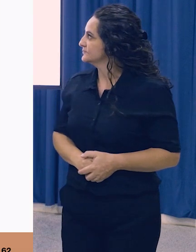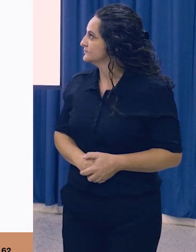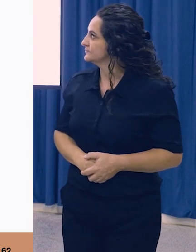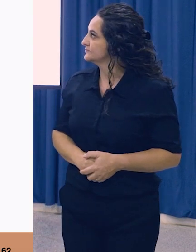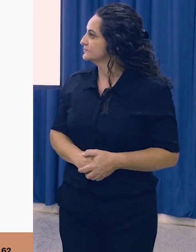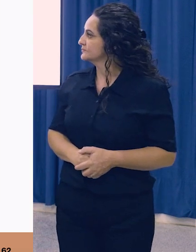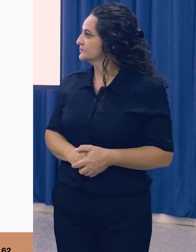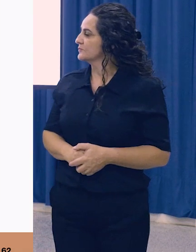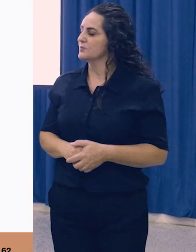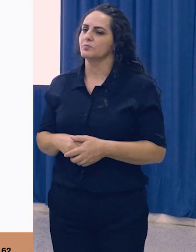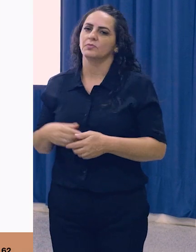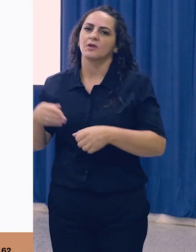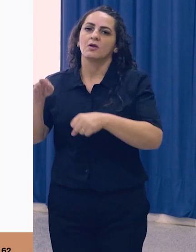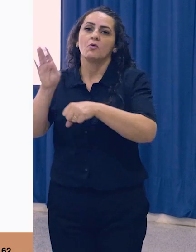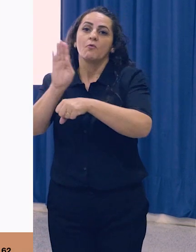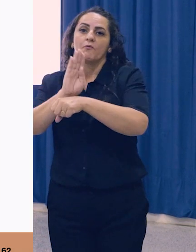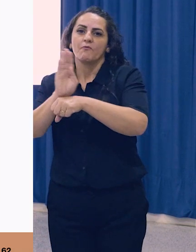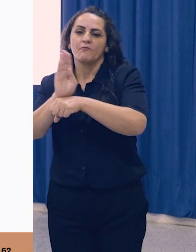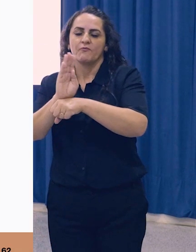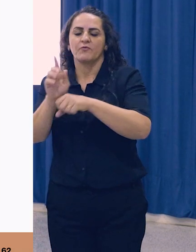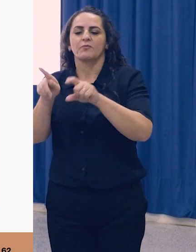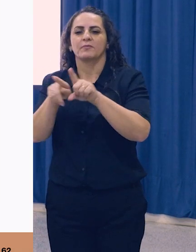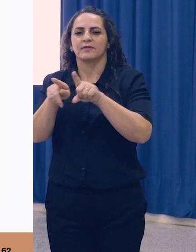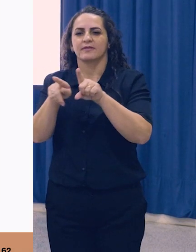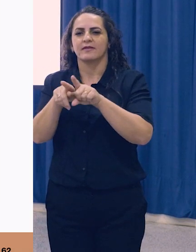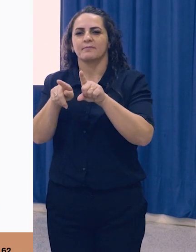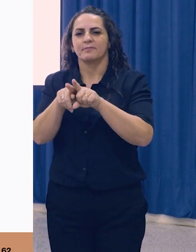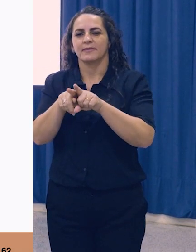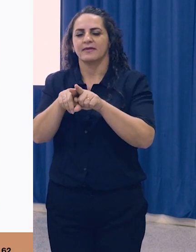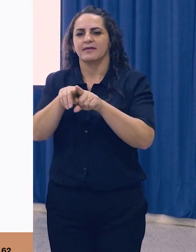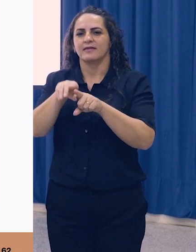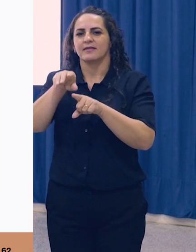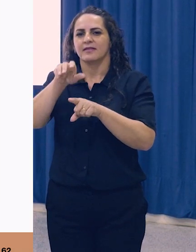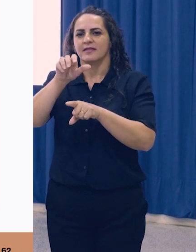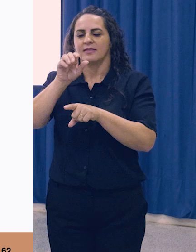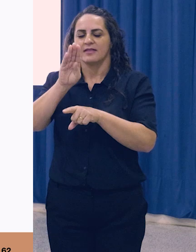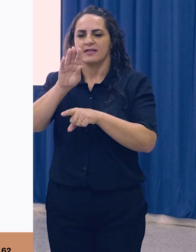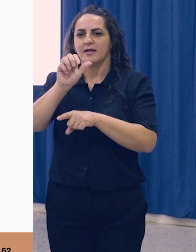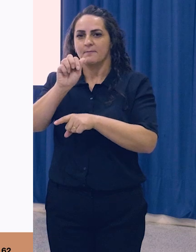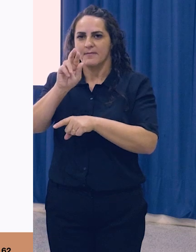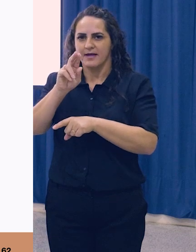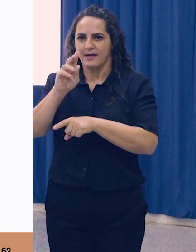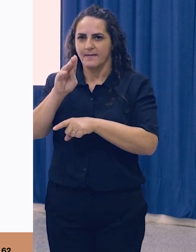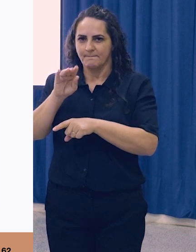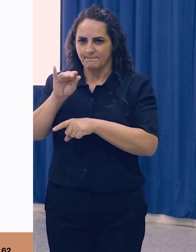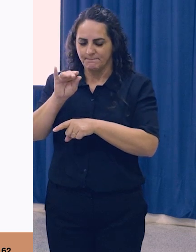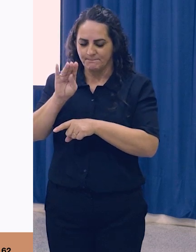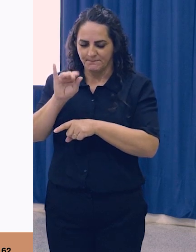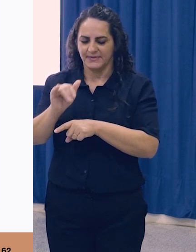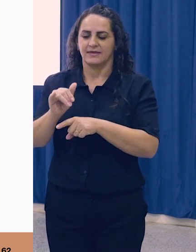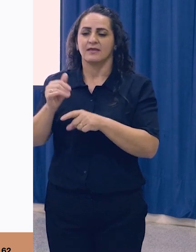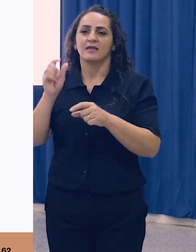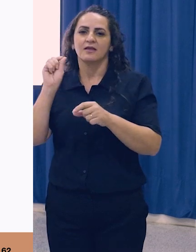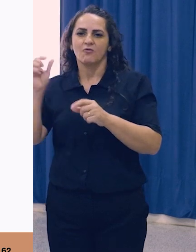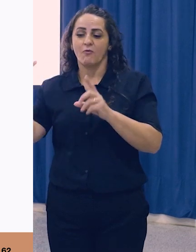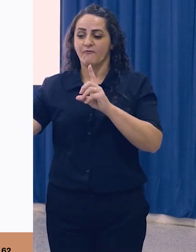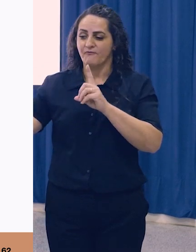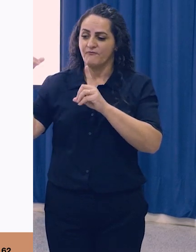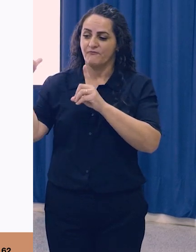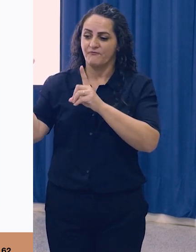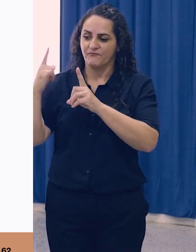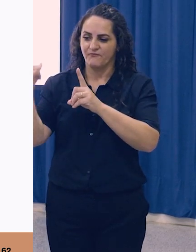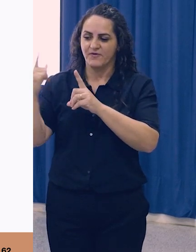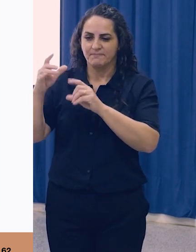O filme da Barbie, por exemplo, trouxe algo interessante, que é usar os seus próprios fãs para divulgar o seu